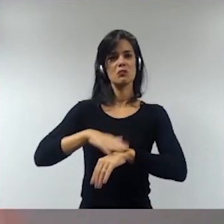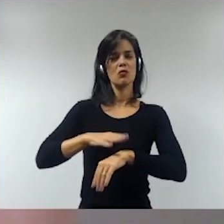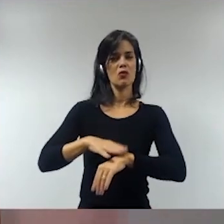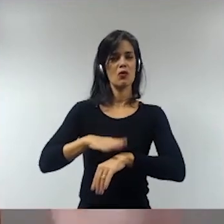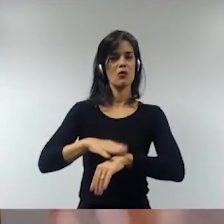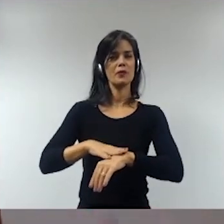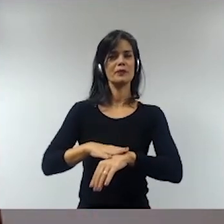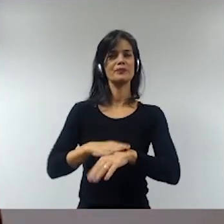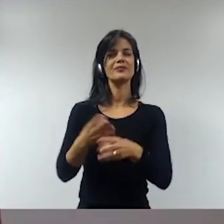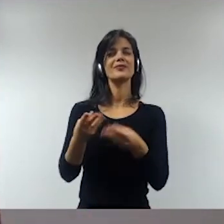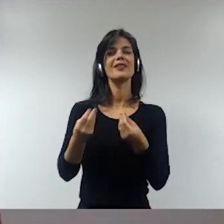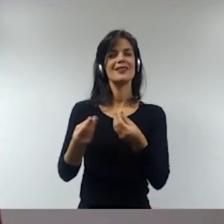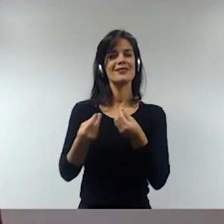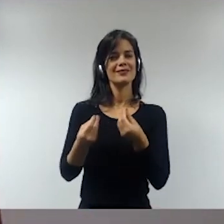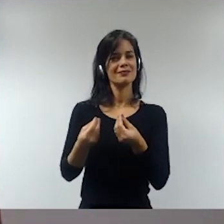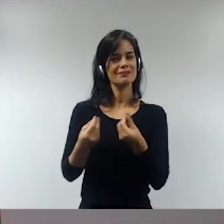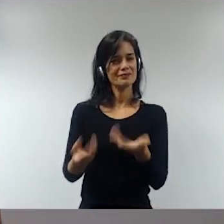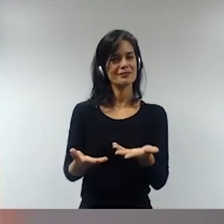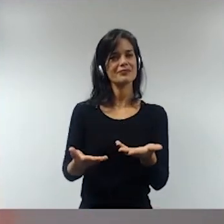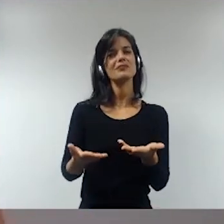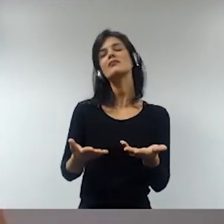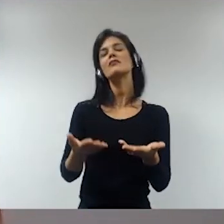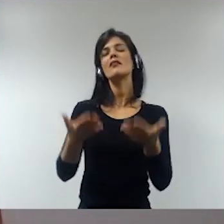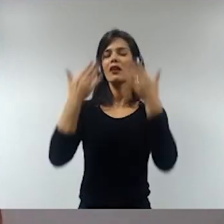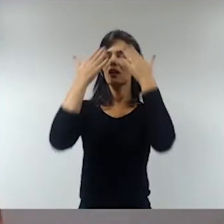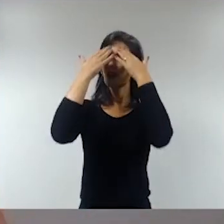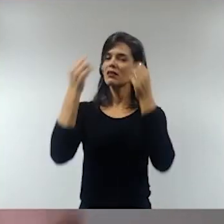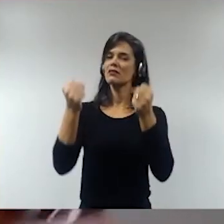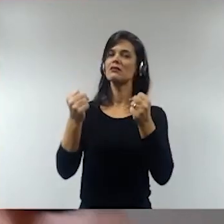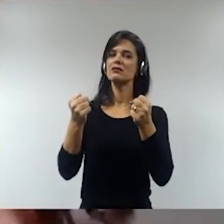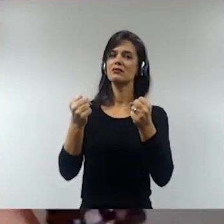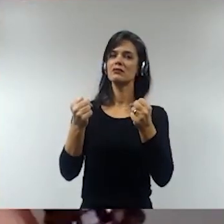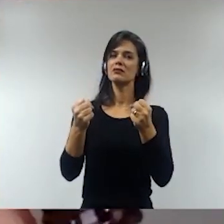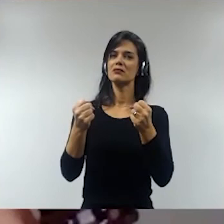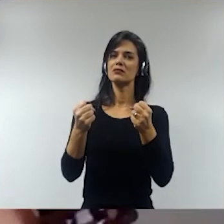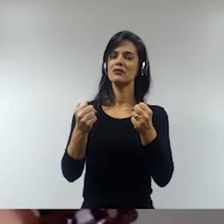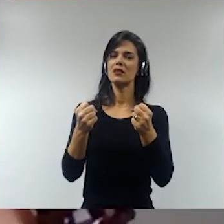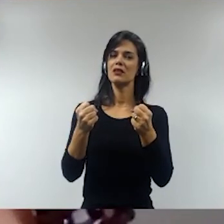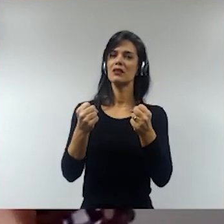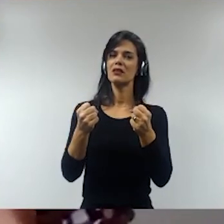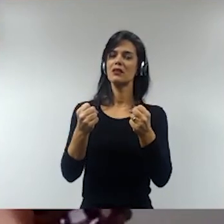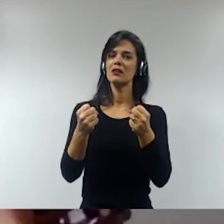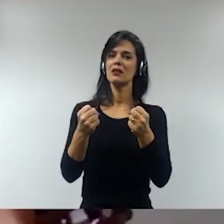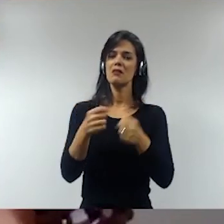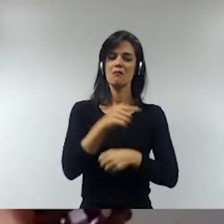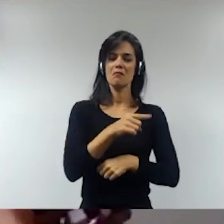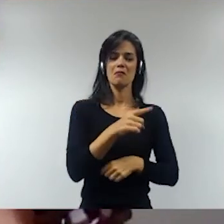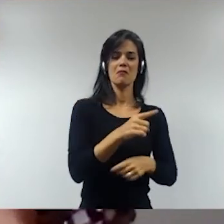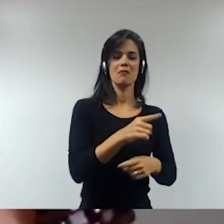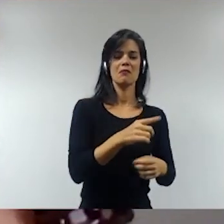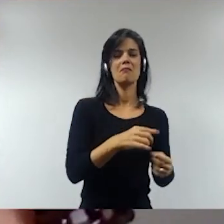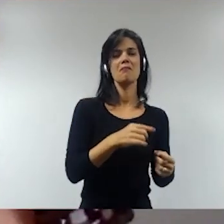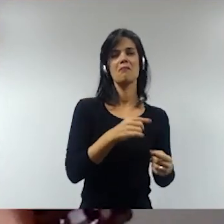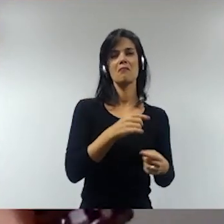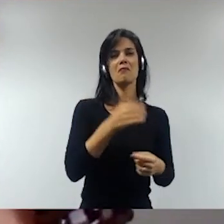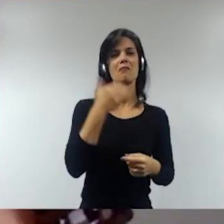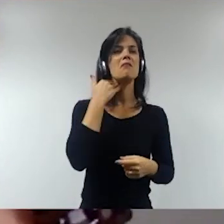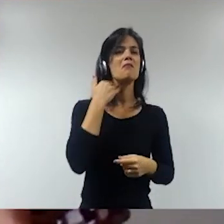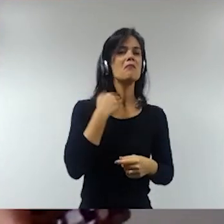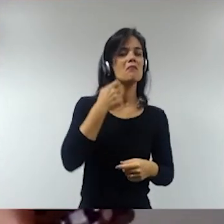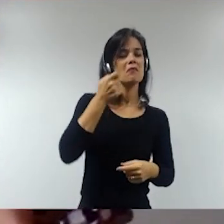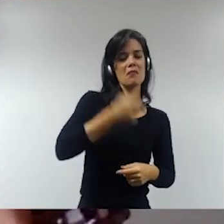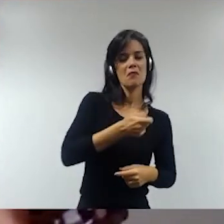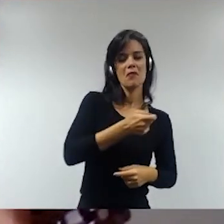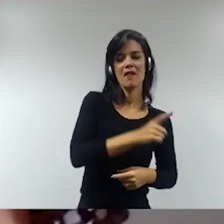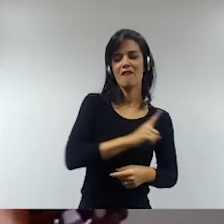de sensibilização dos tribunais, até ele, que lá para nos atender presencialmente vai 2 horas